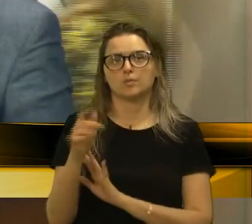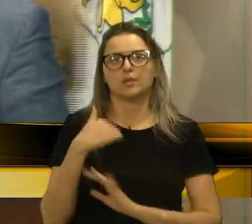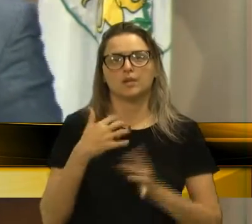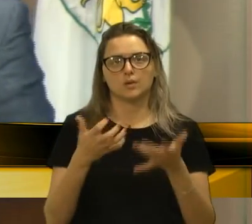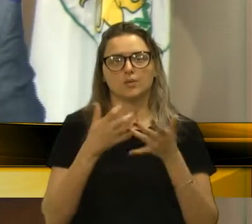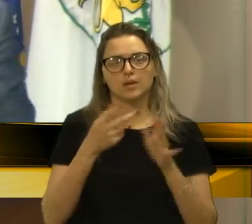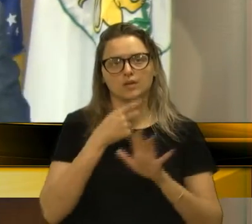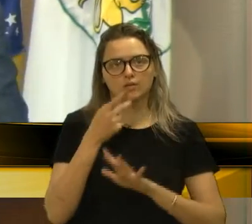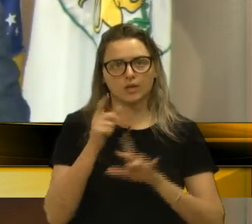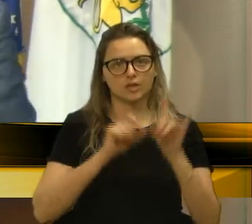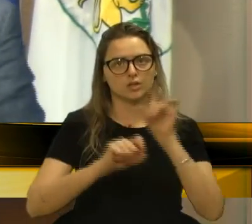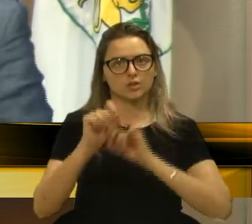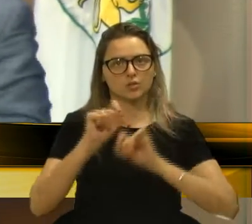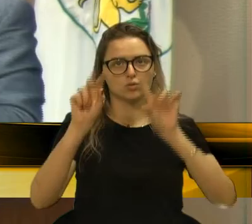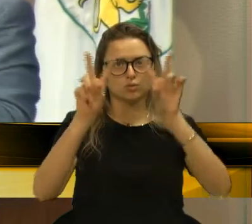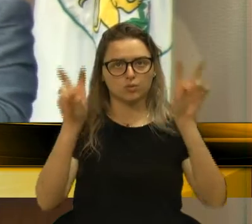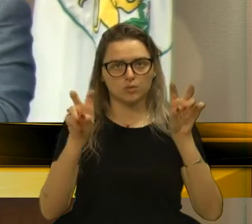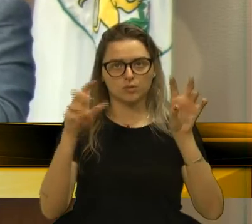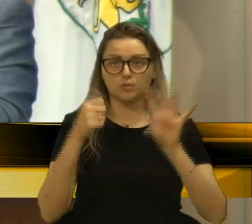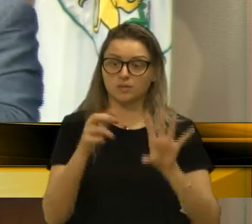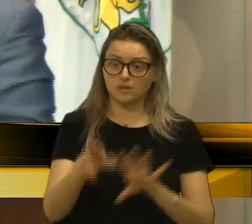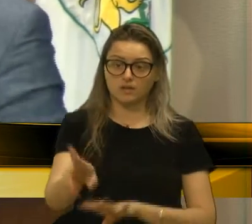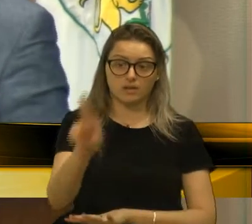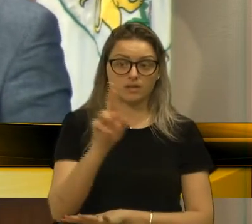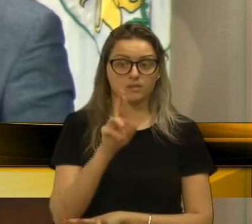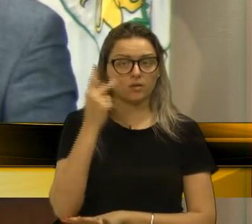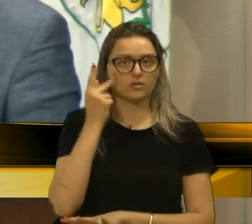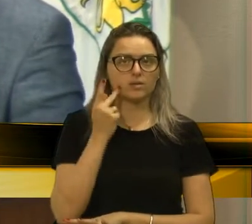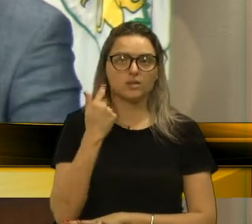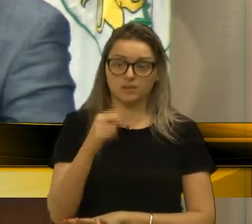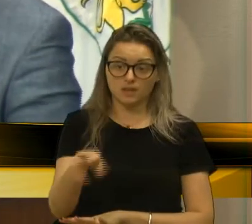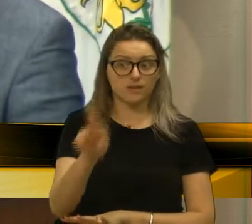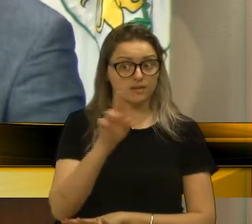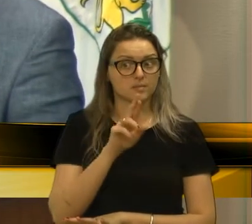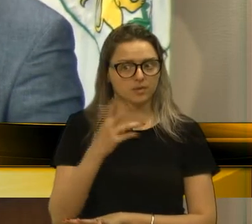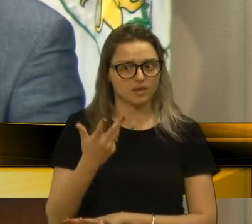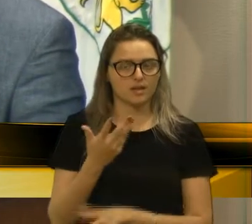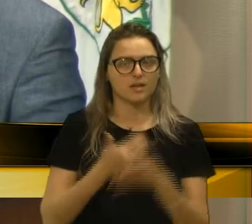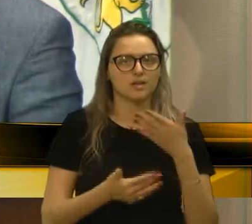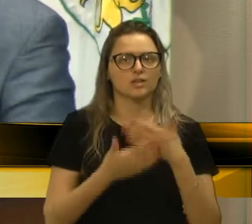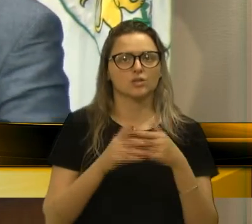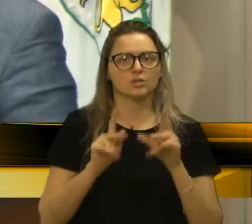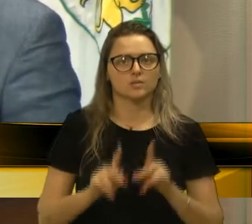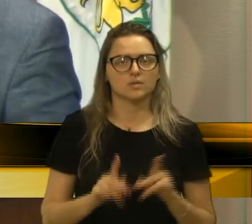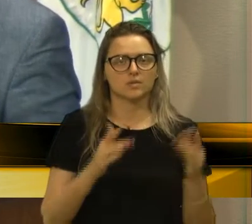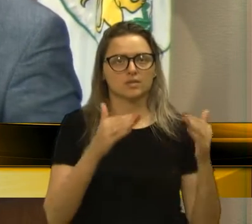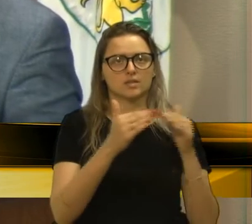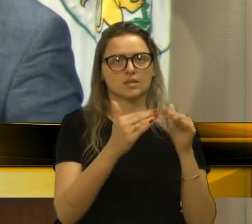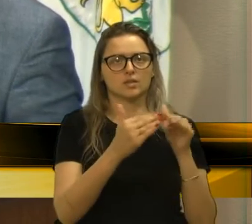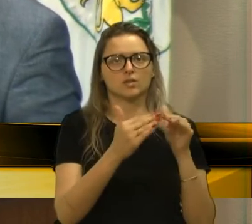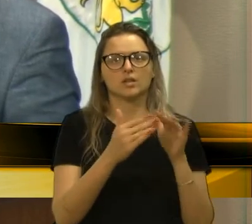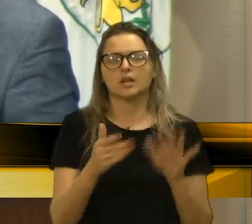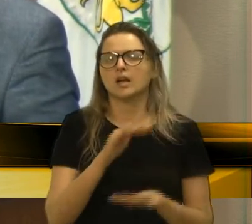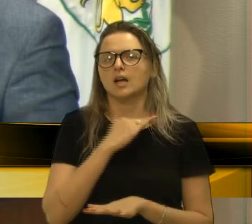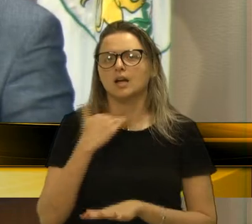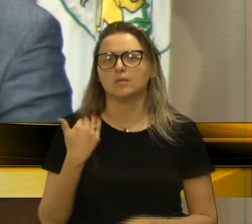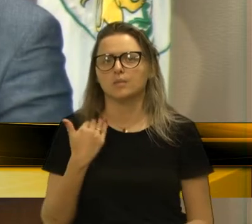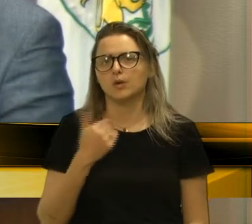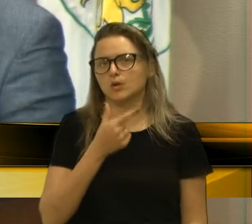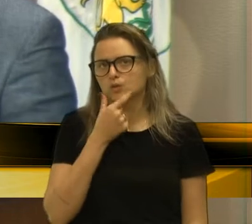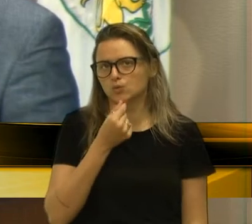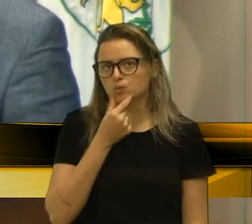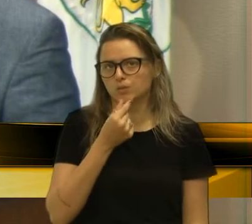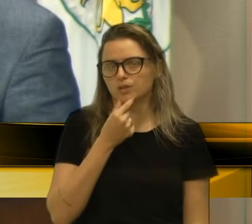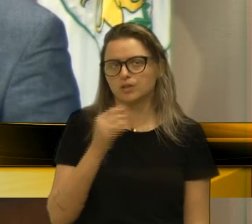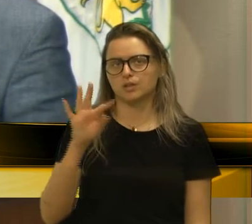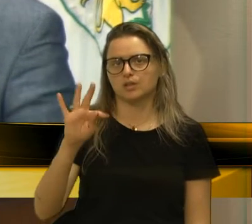assunto sério, que isso sim mereceria uma resposta por parte do líder de governo aqui e das pessoas ligadas ao governo. A morte do menino Taylor. Eu já